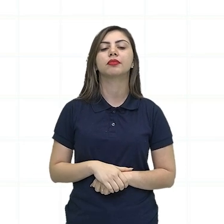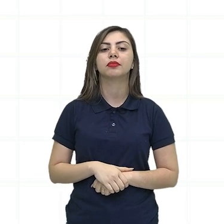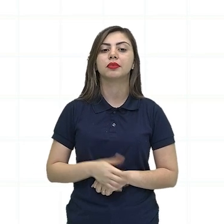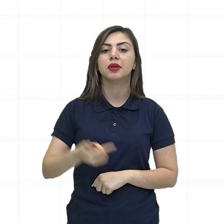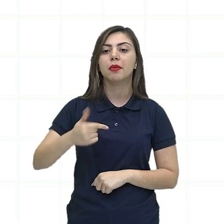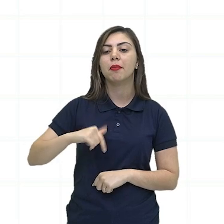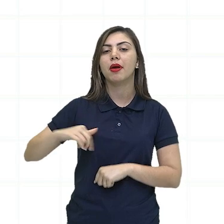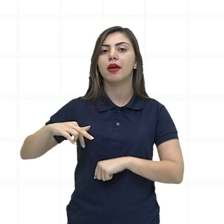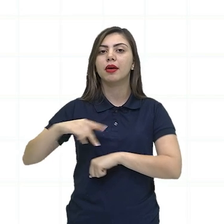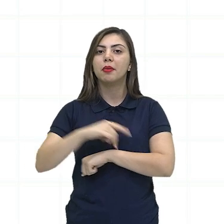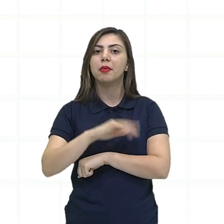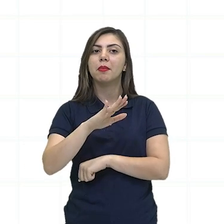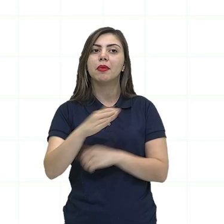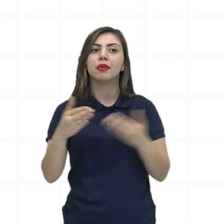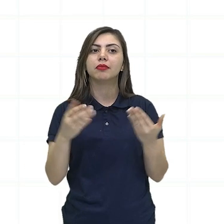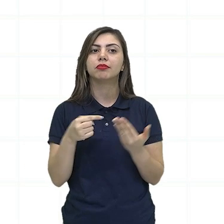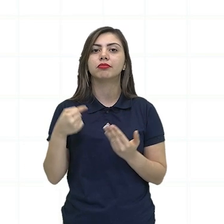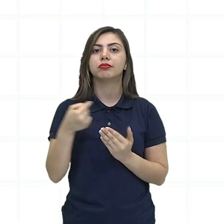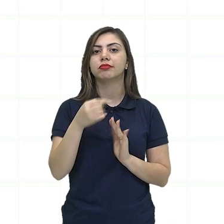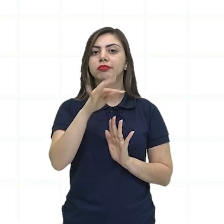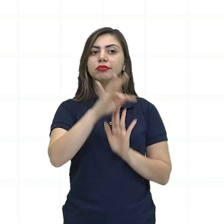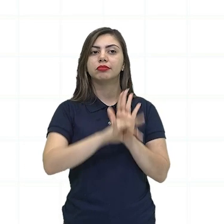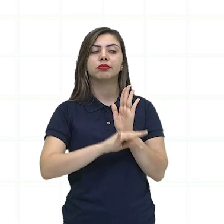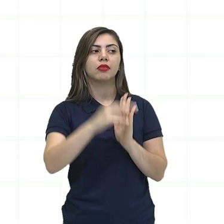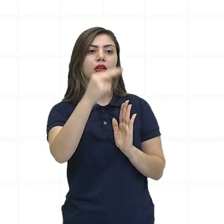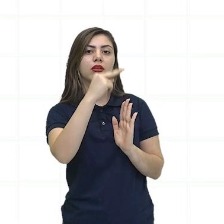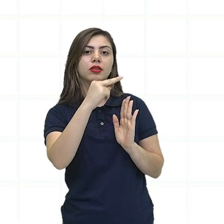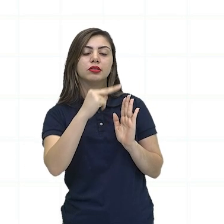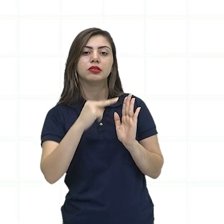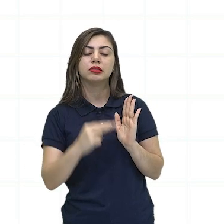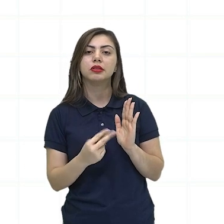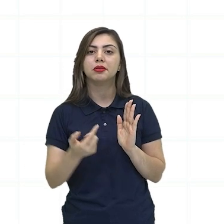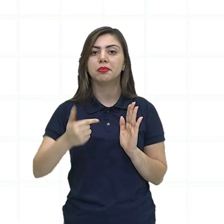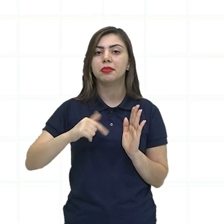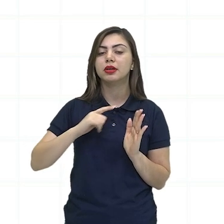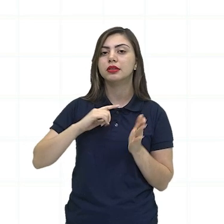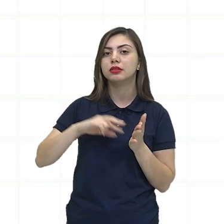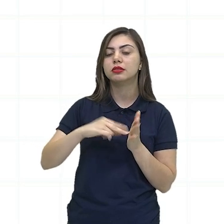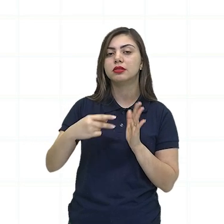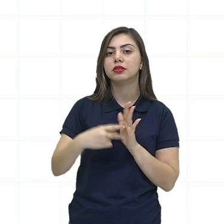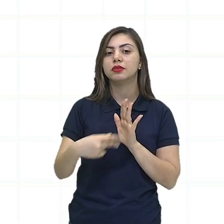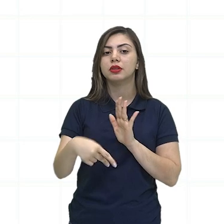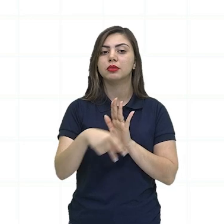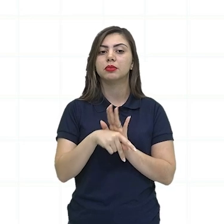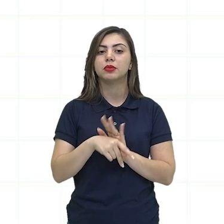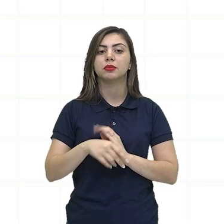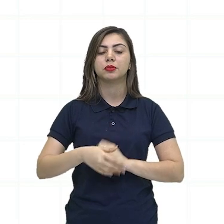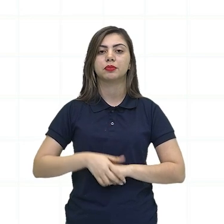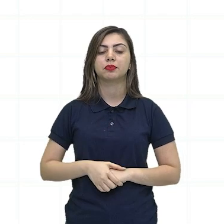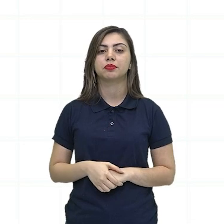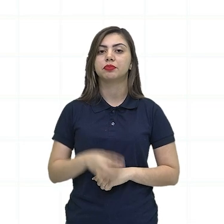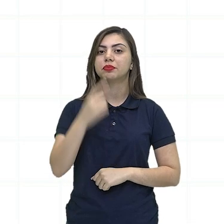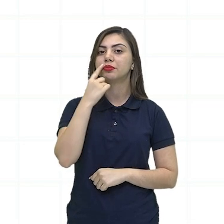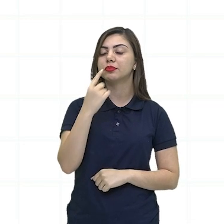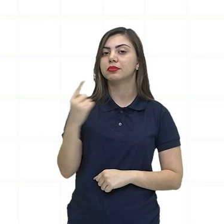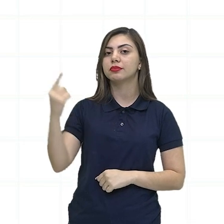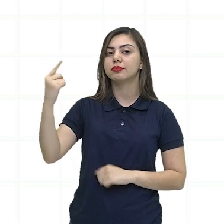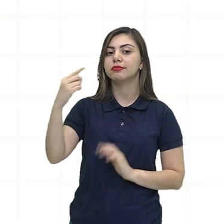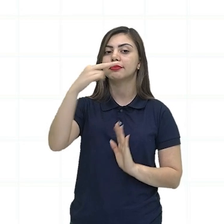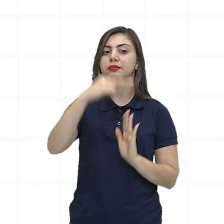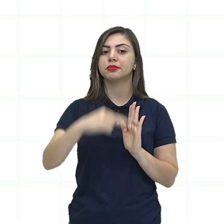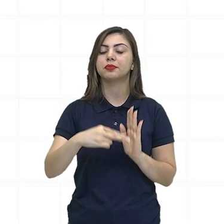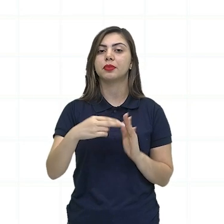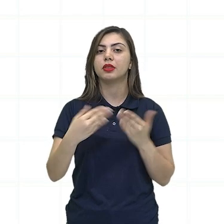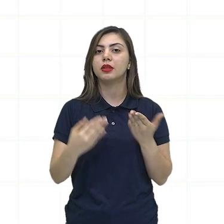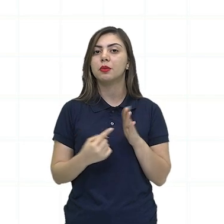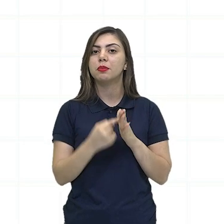Então, vamos ler aqui o texto e vou dando o significado aí para vocês. Olha, my name is Alex. Aqui a